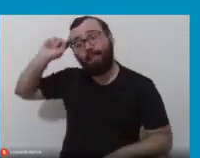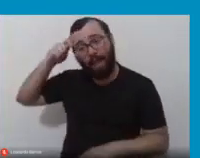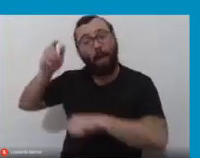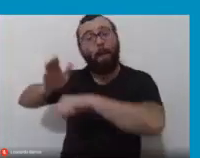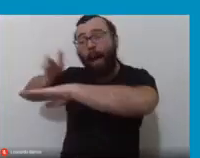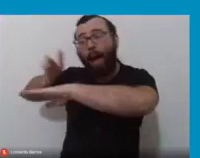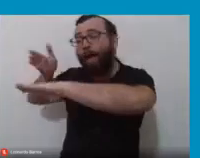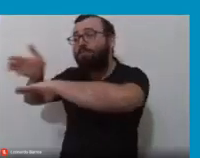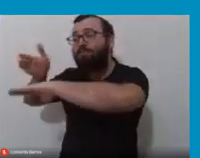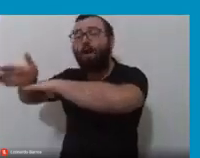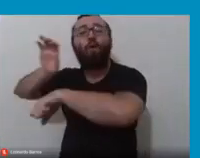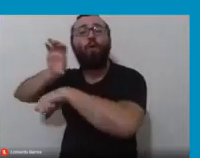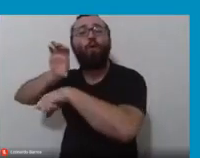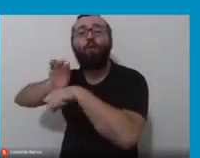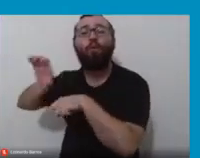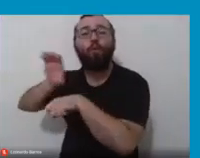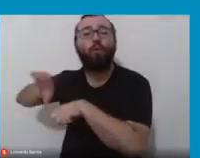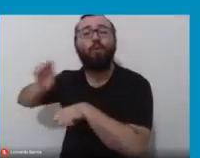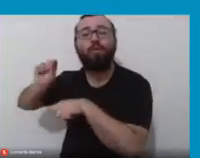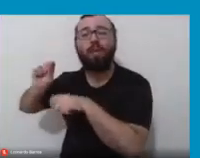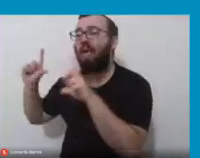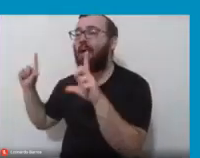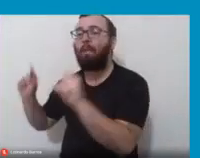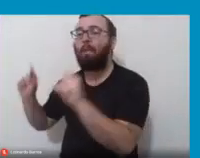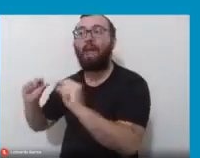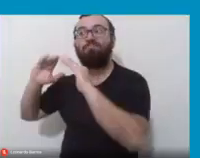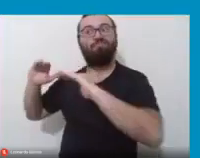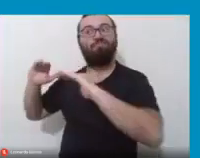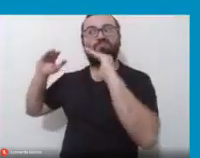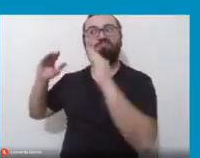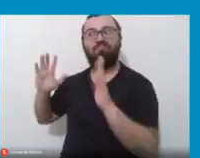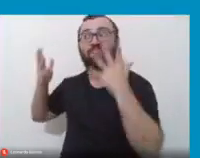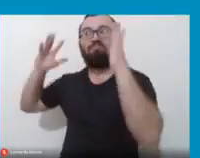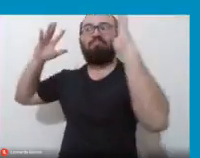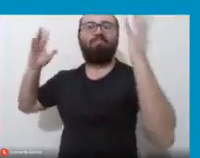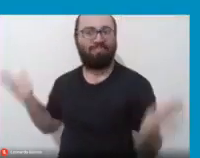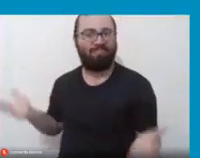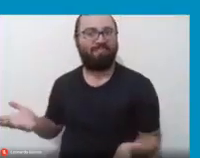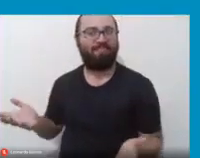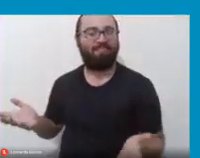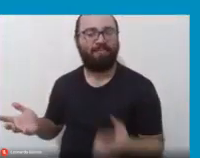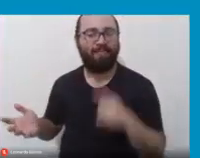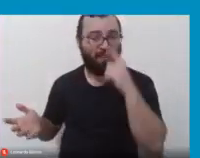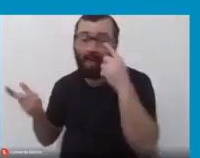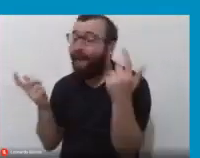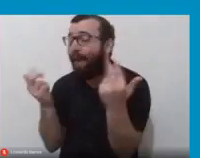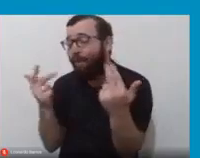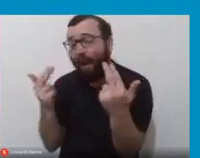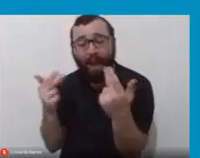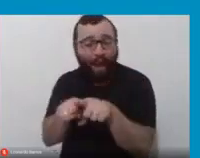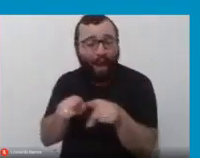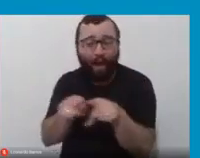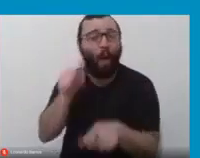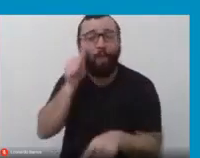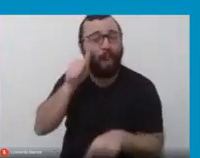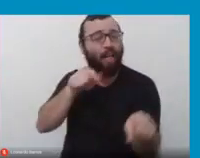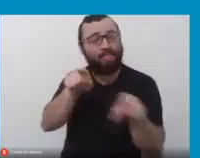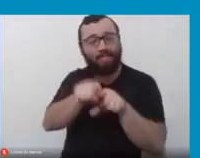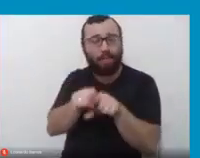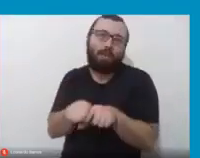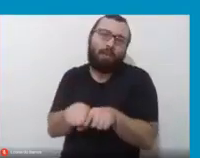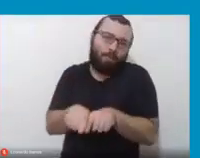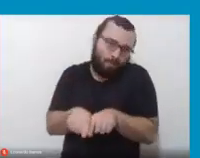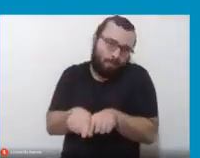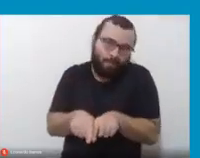concentram nos cursos de menor prestígio, tá? Assim como as mulheres também, em geral, vão, embora